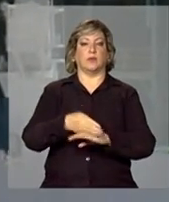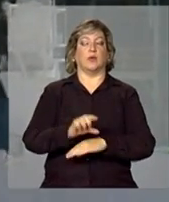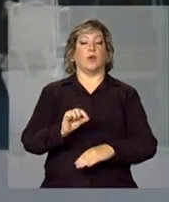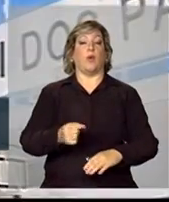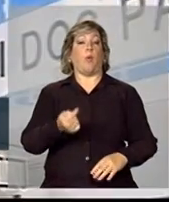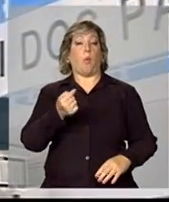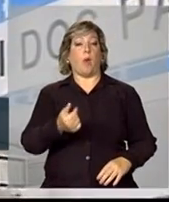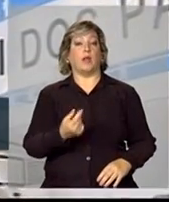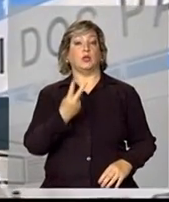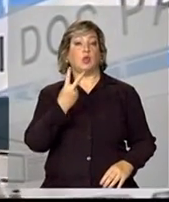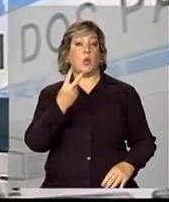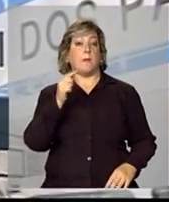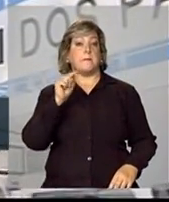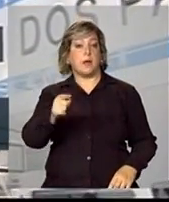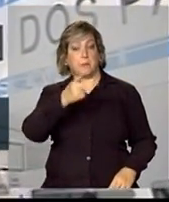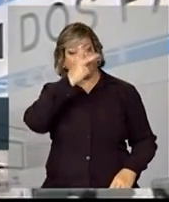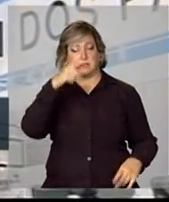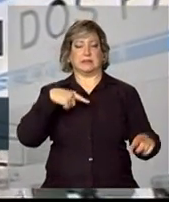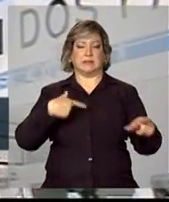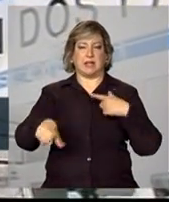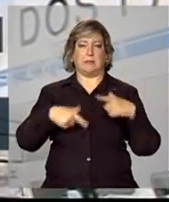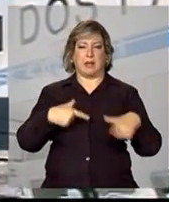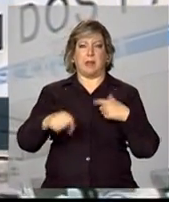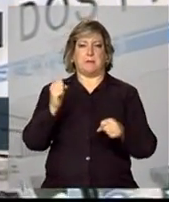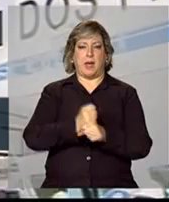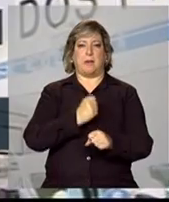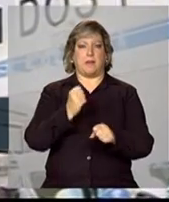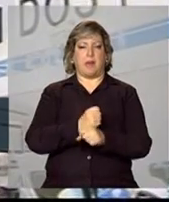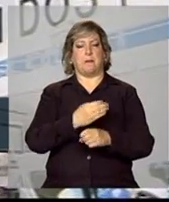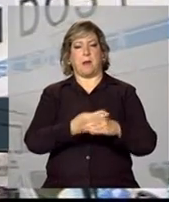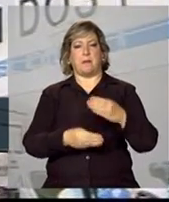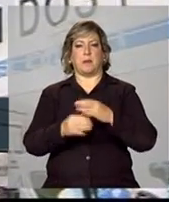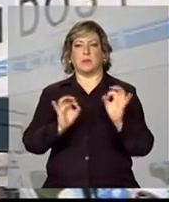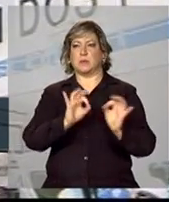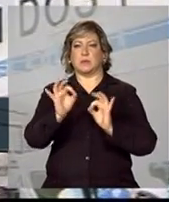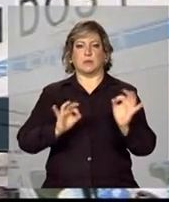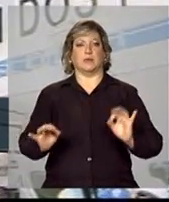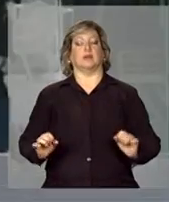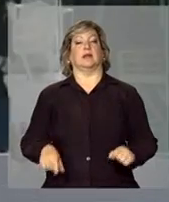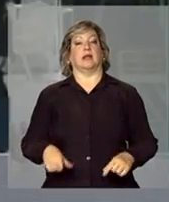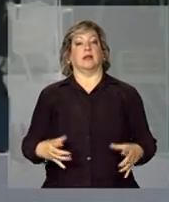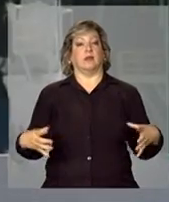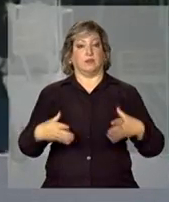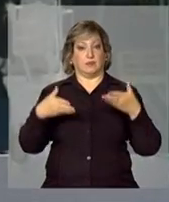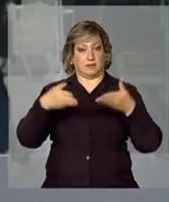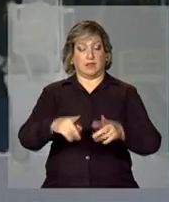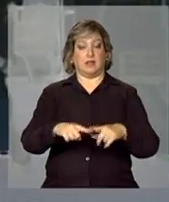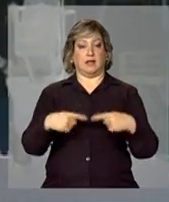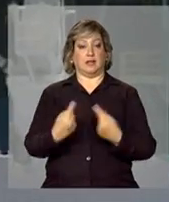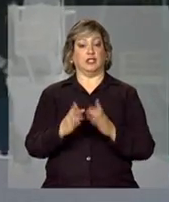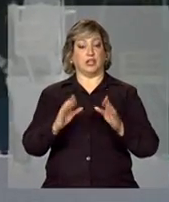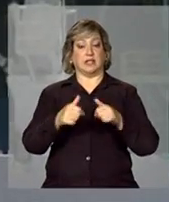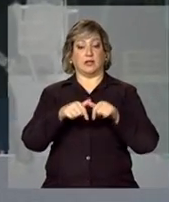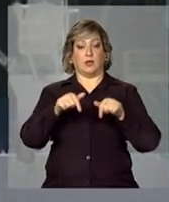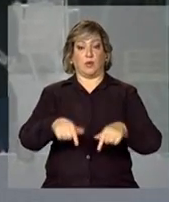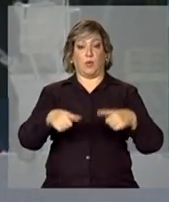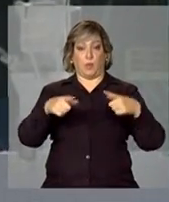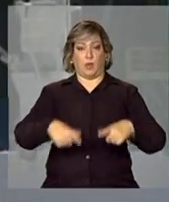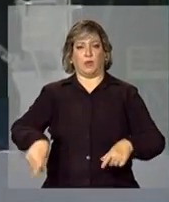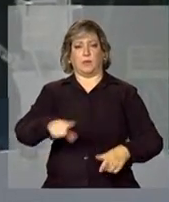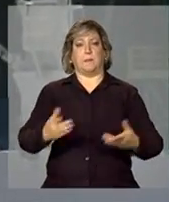quase 2.000 Operários que vão participar da cerimônia já estão no local da cerimônia